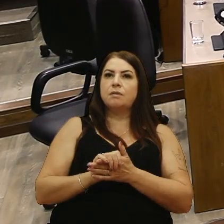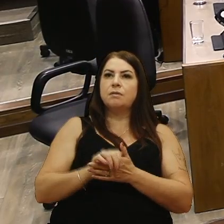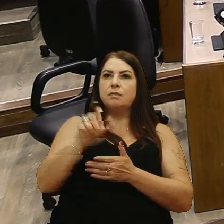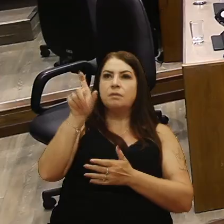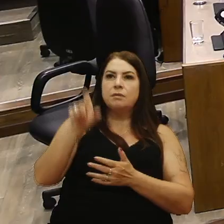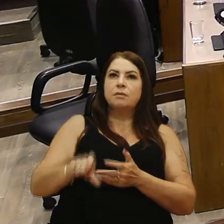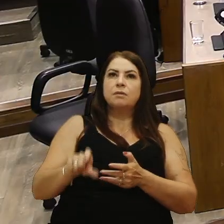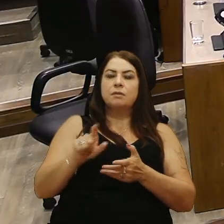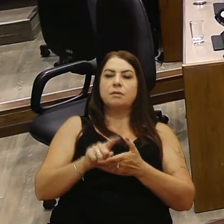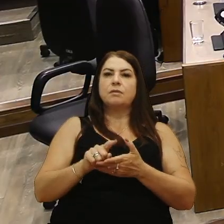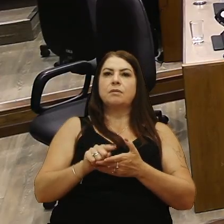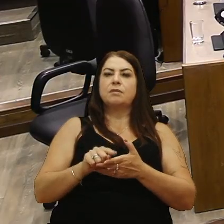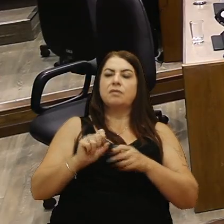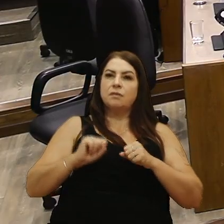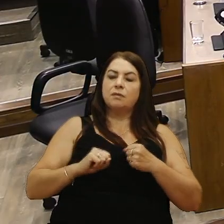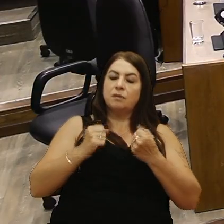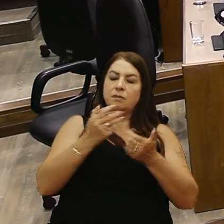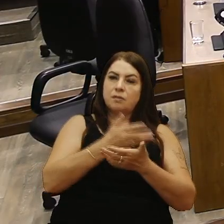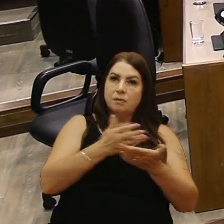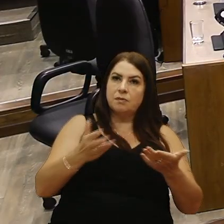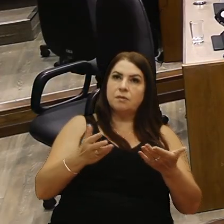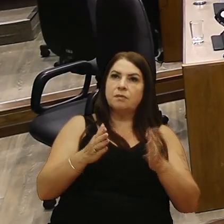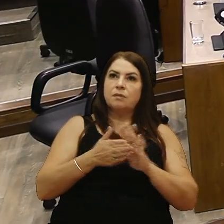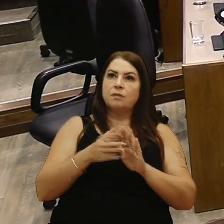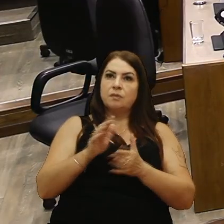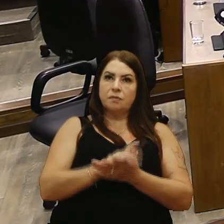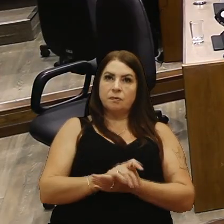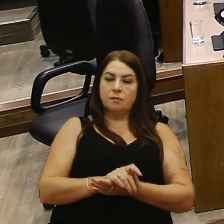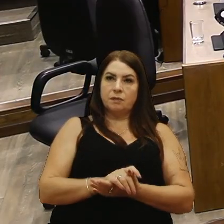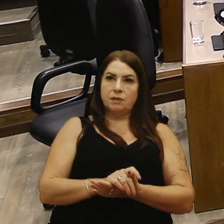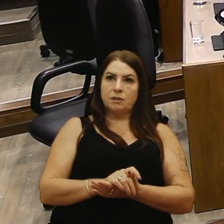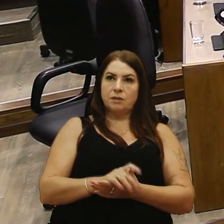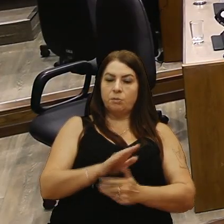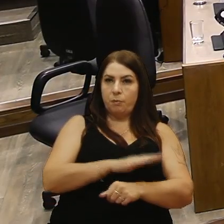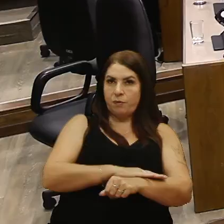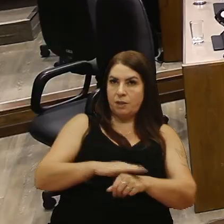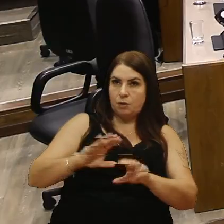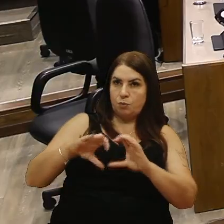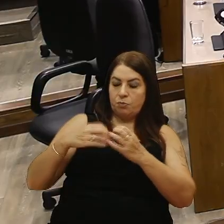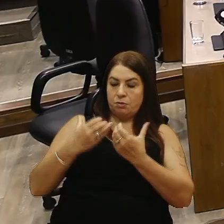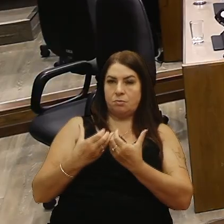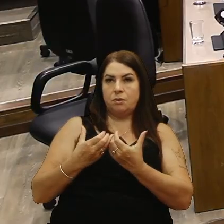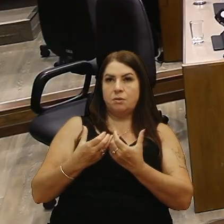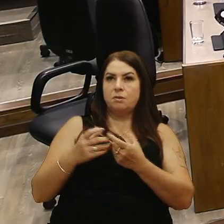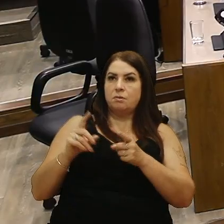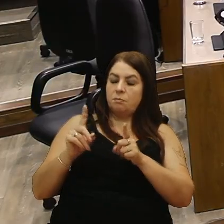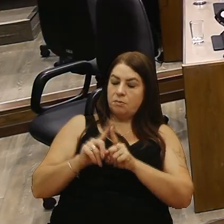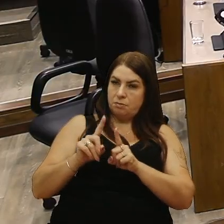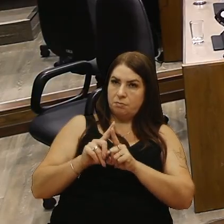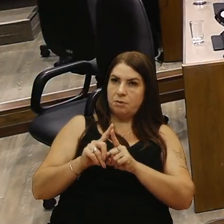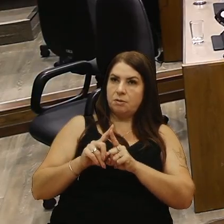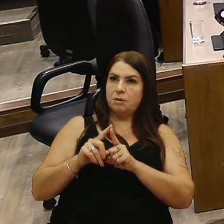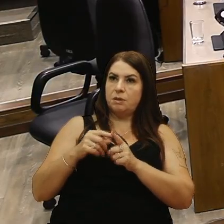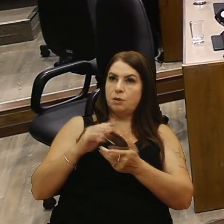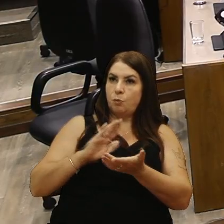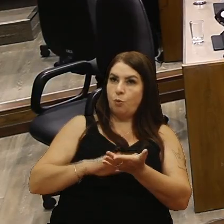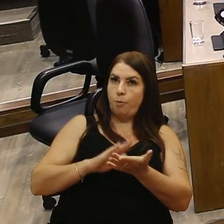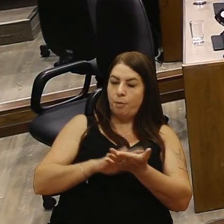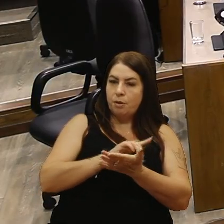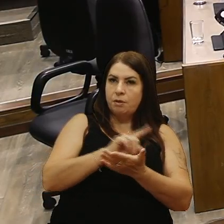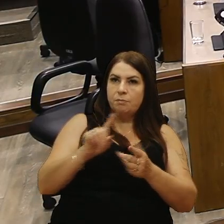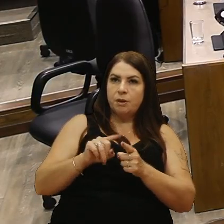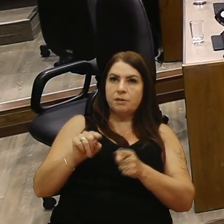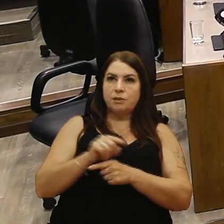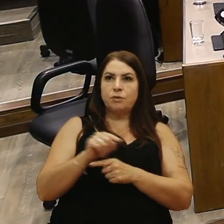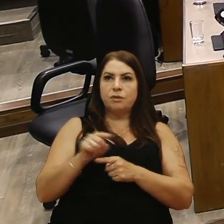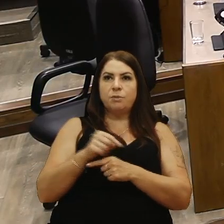pessoa determinada e focada nessa parte aí de pavimentação comunitária. Mas também estou sendo cobrado, tem algumas